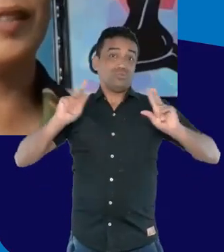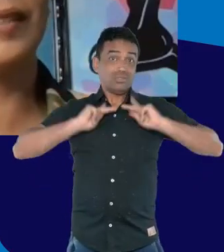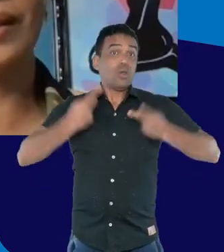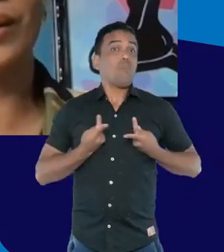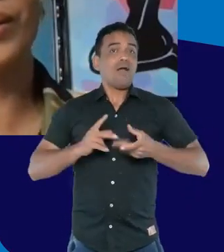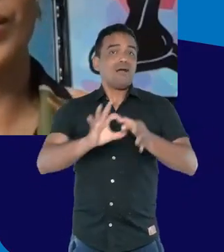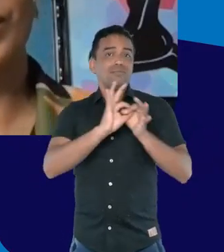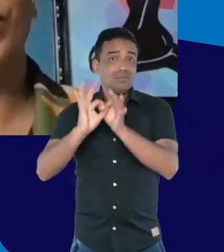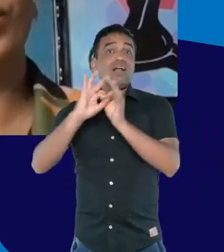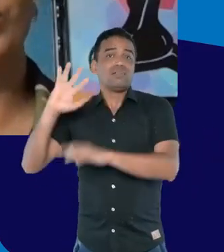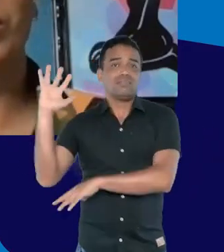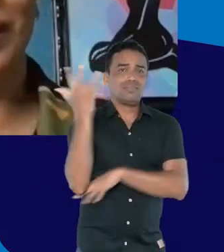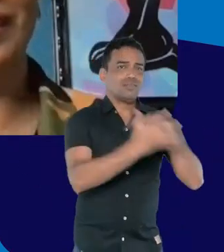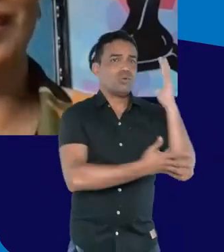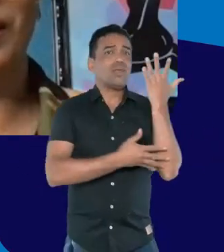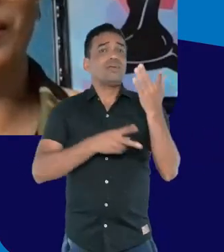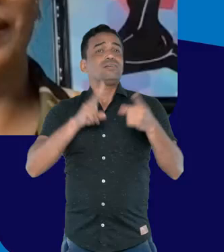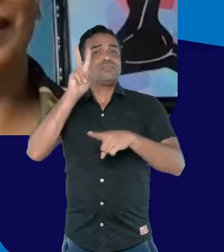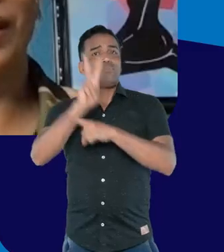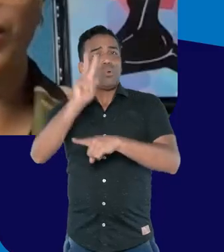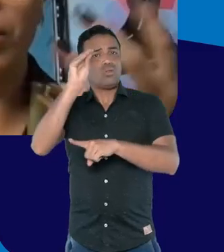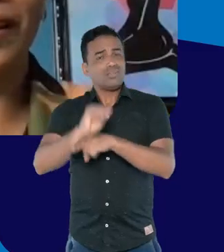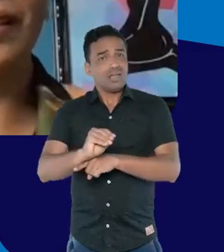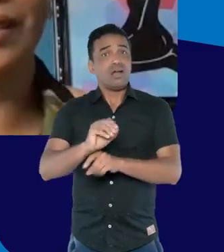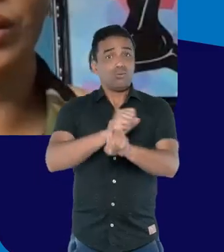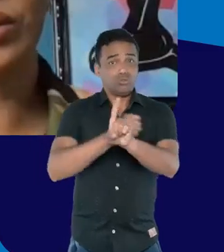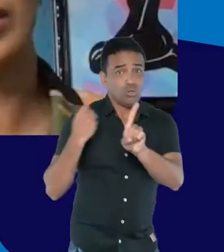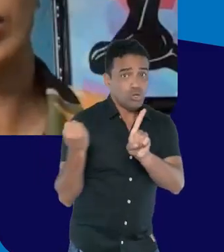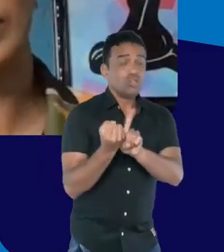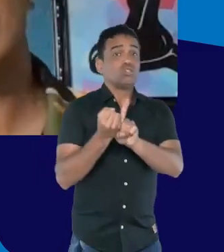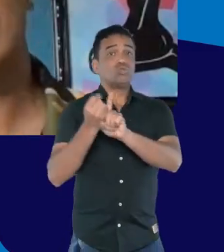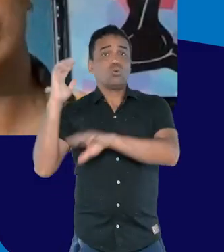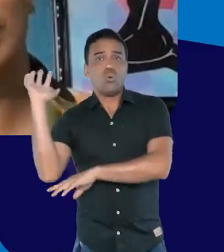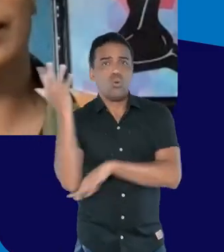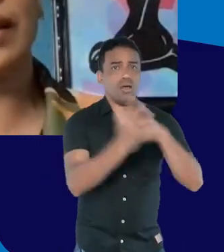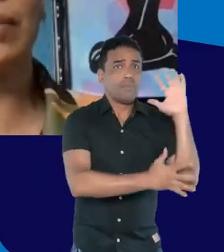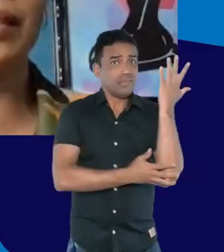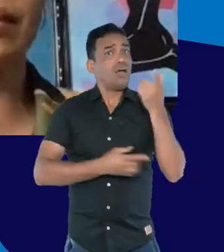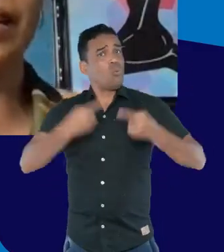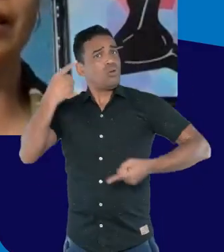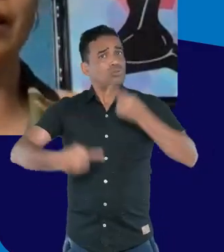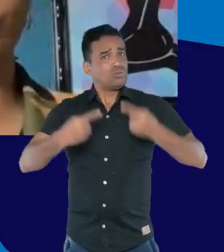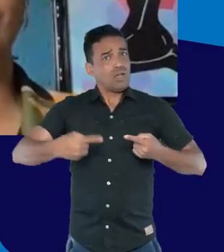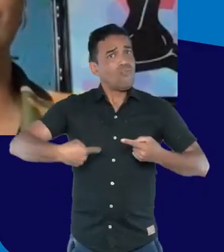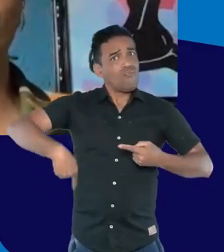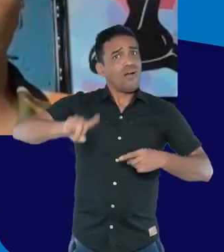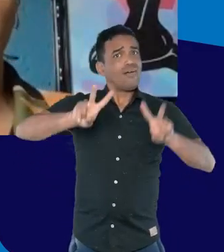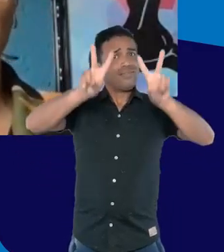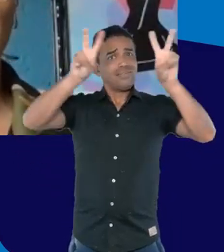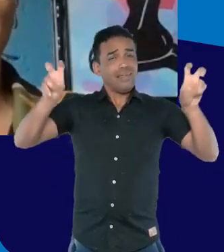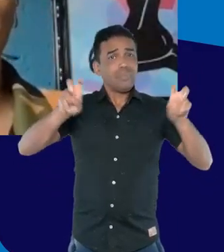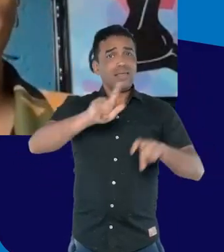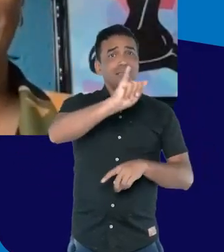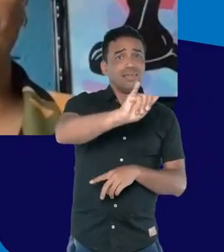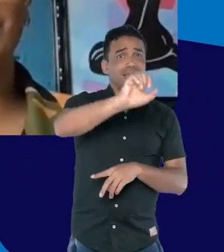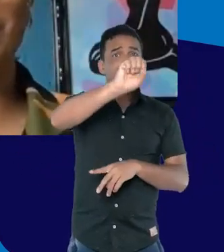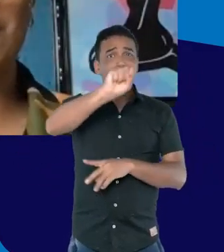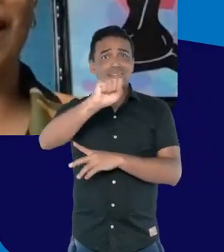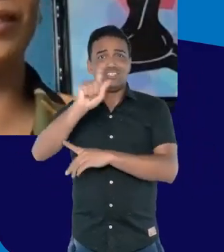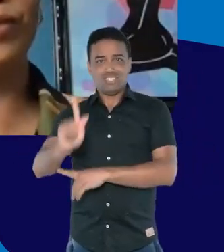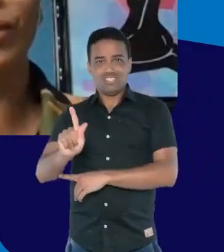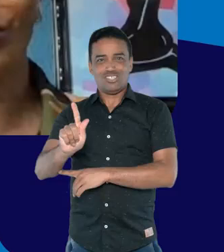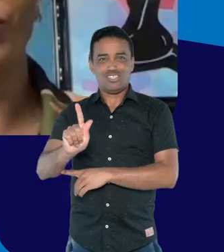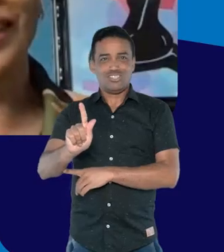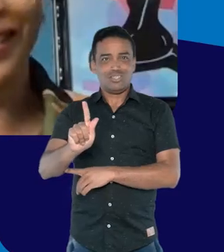de proteção socioambiental, que hoje é uma grande discussão, por exemplo, quando você vai para as temáticas de ESG. Então, você quer